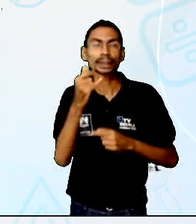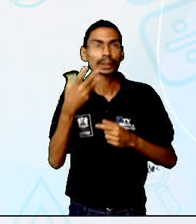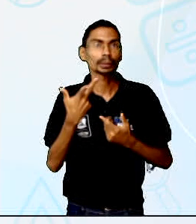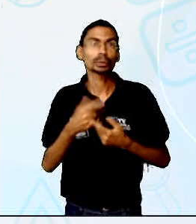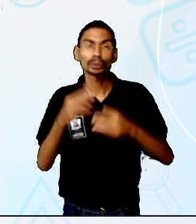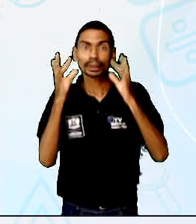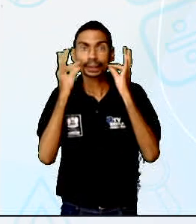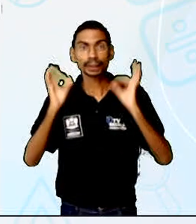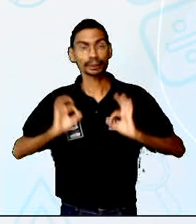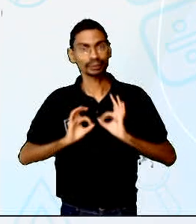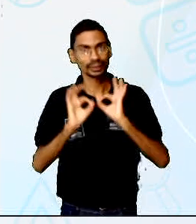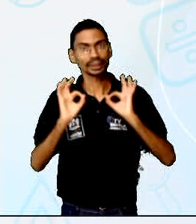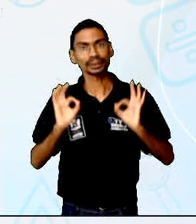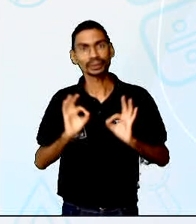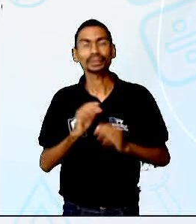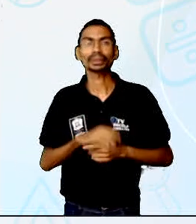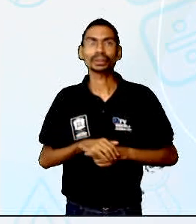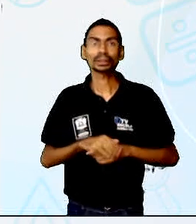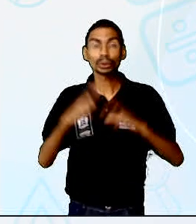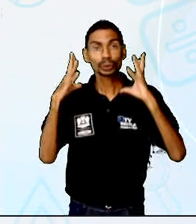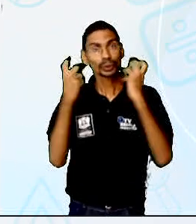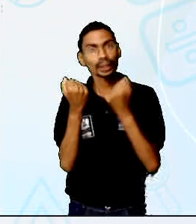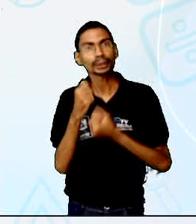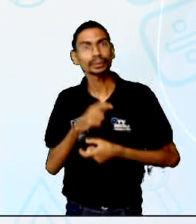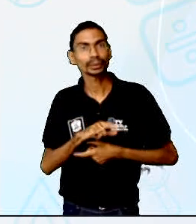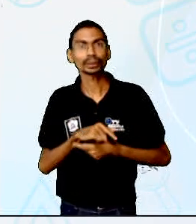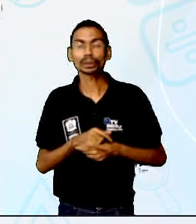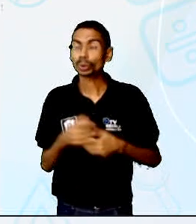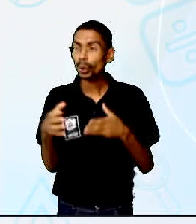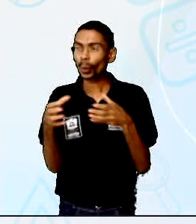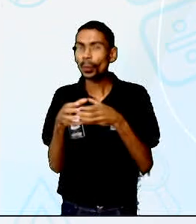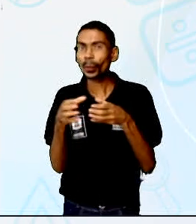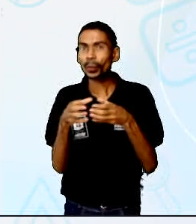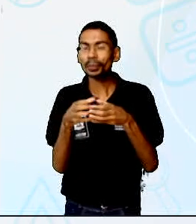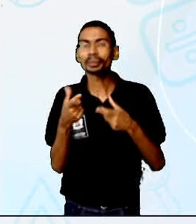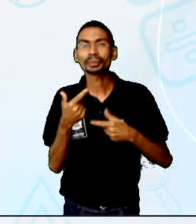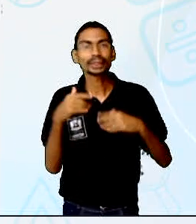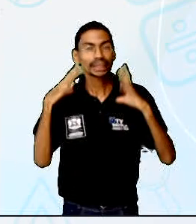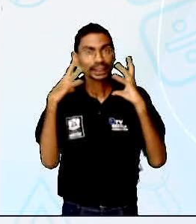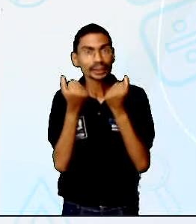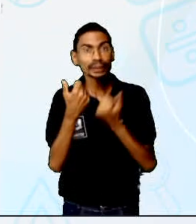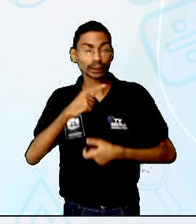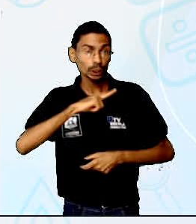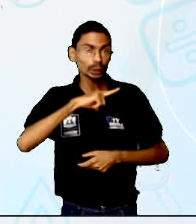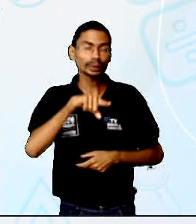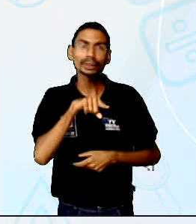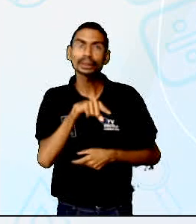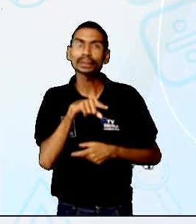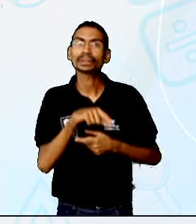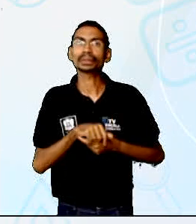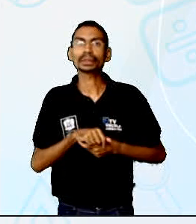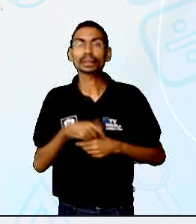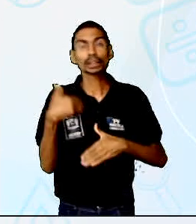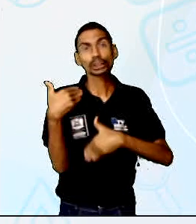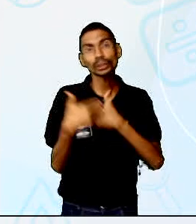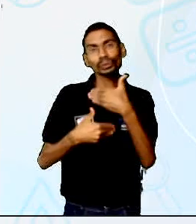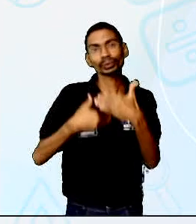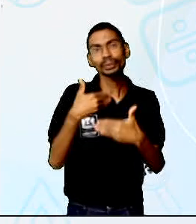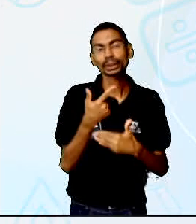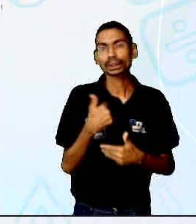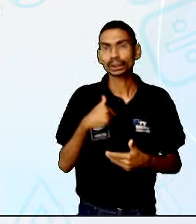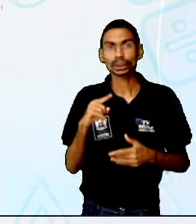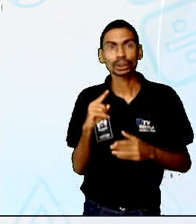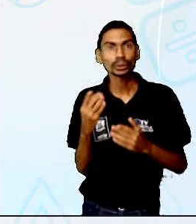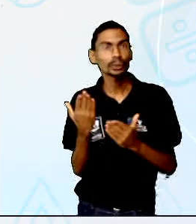si. Outro grupo de animais são animais que eles se desenvolvem, né? Todo o seu